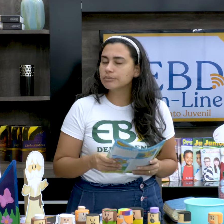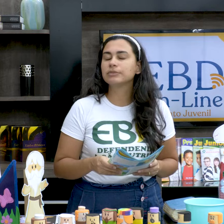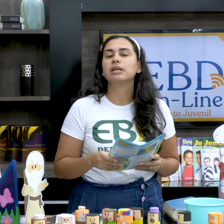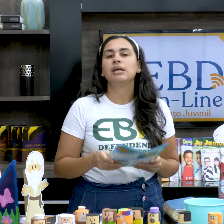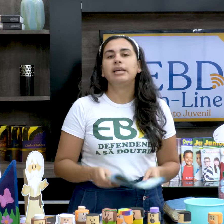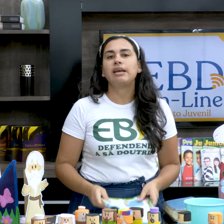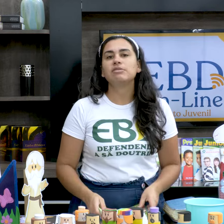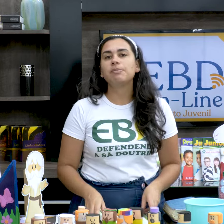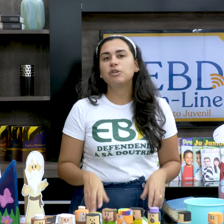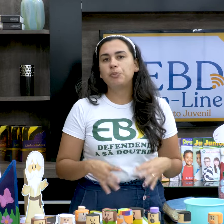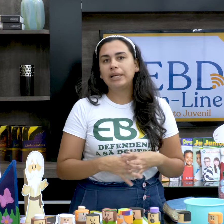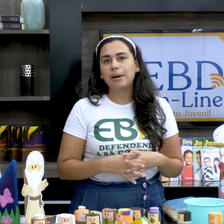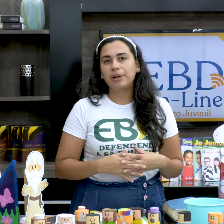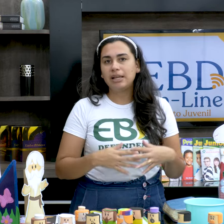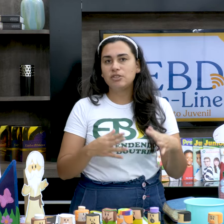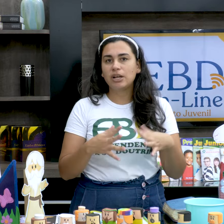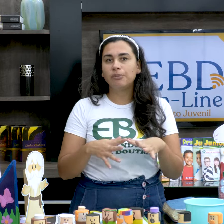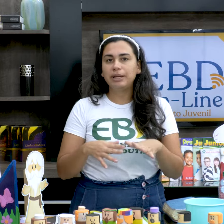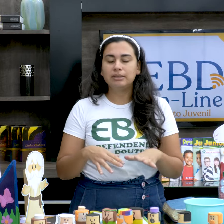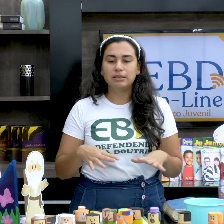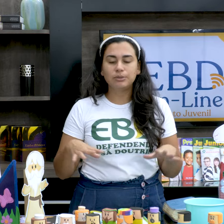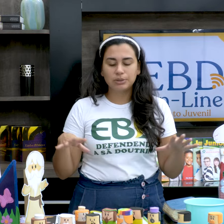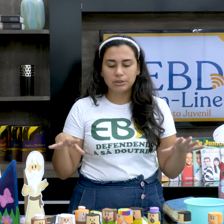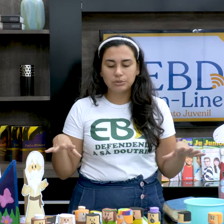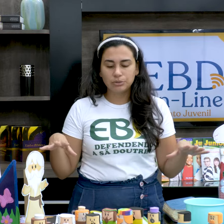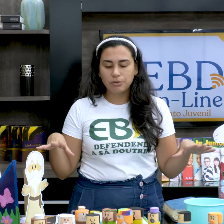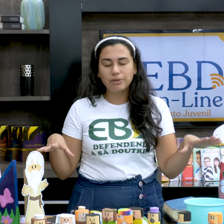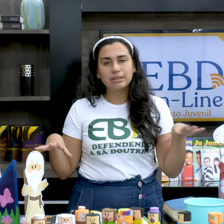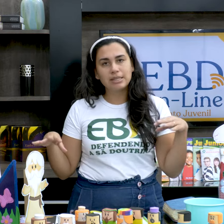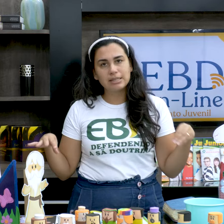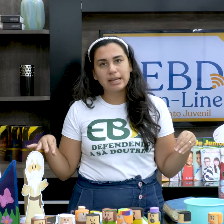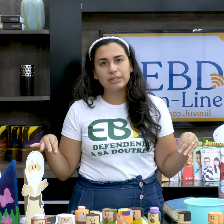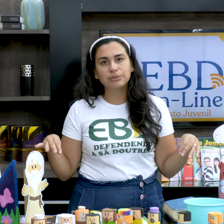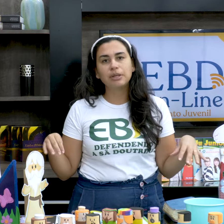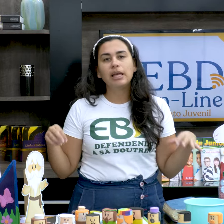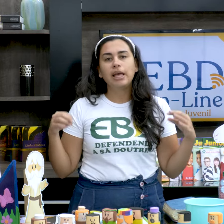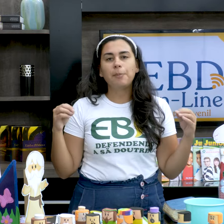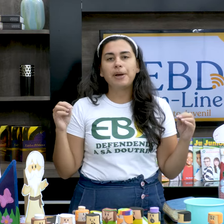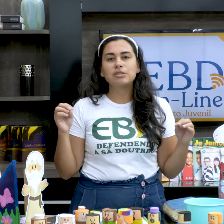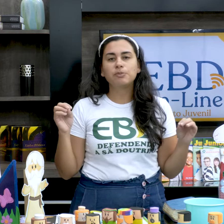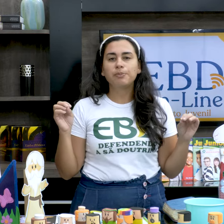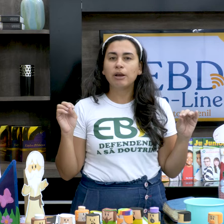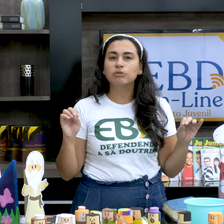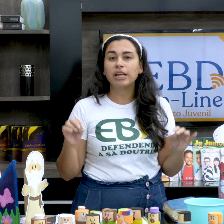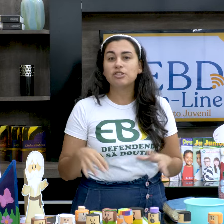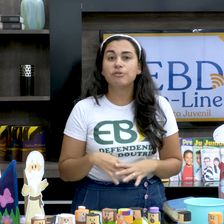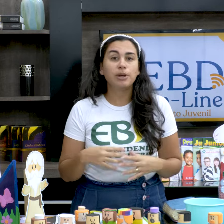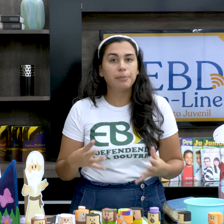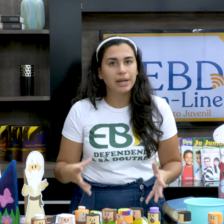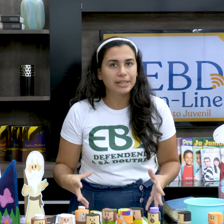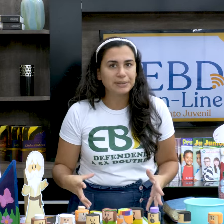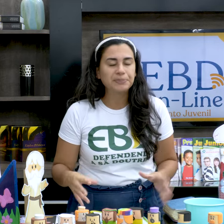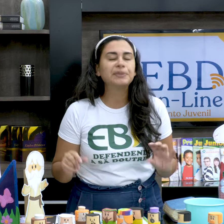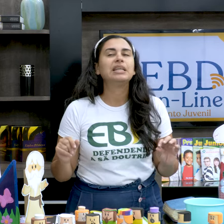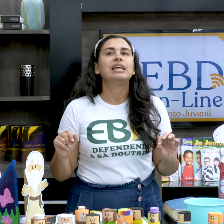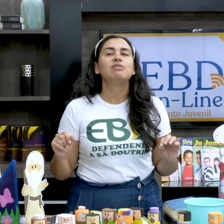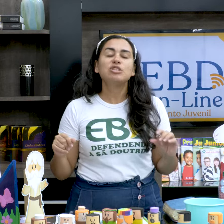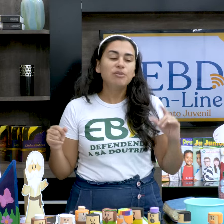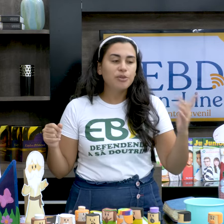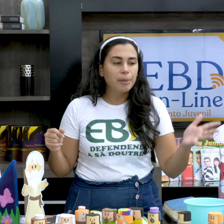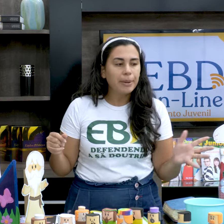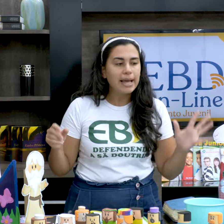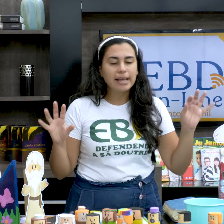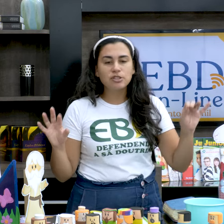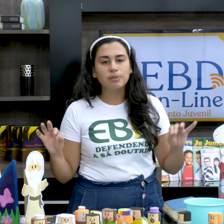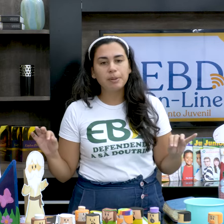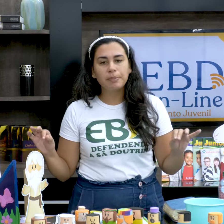água. E aí você pode explicar para eles, geralmente, quando eu falo de deserto, eu peço, pergunto quem já foi à praia. Vocês